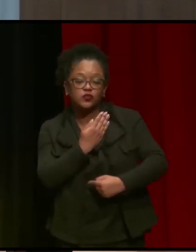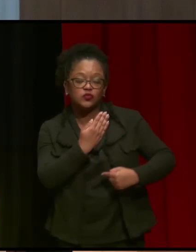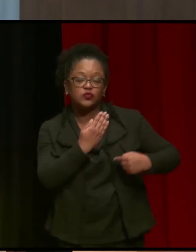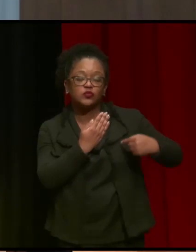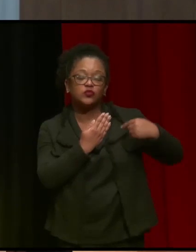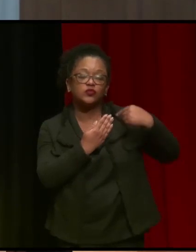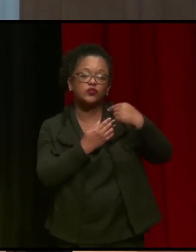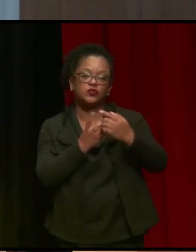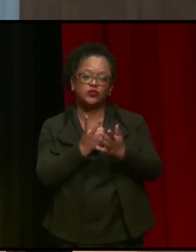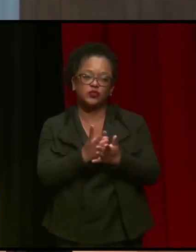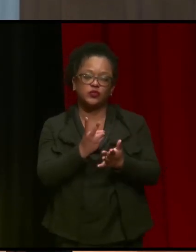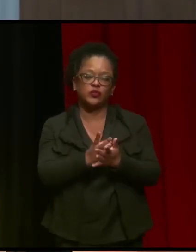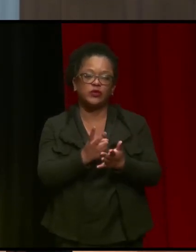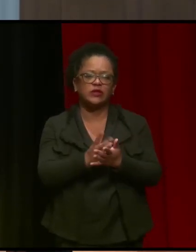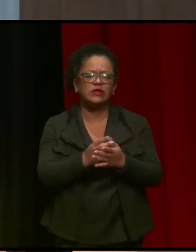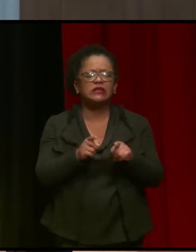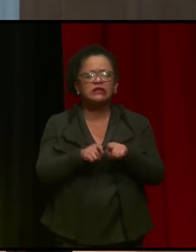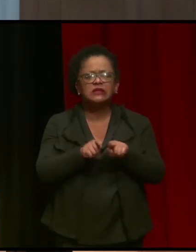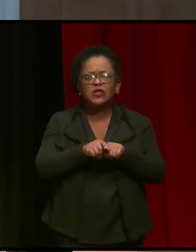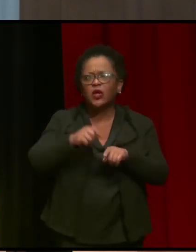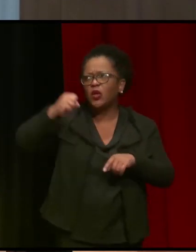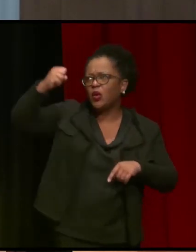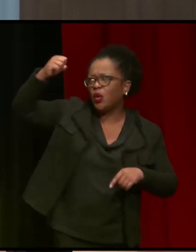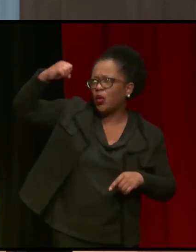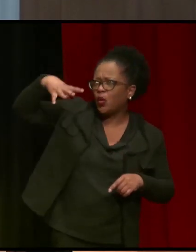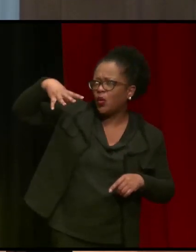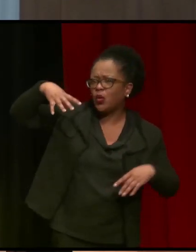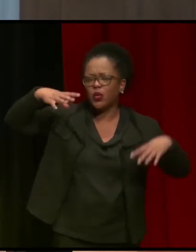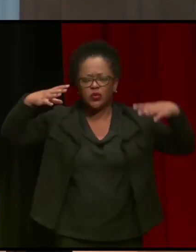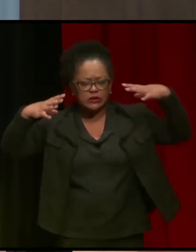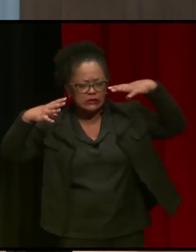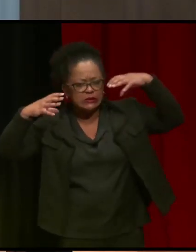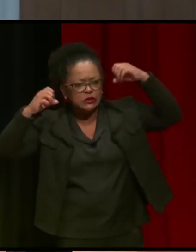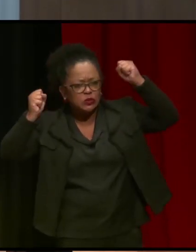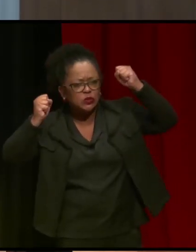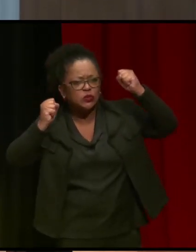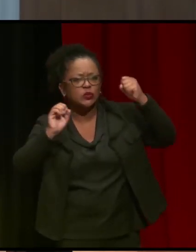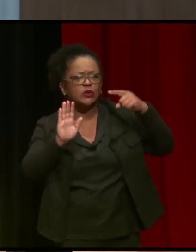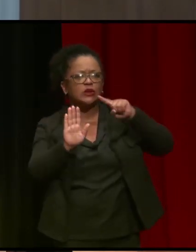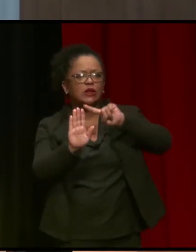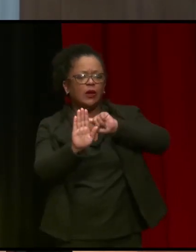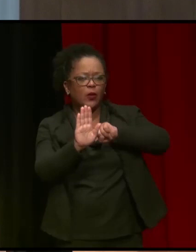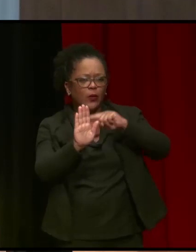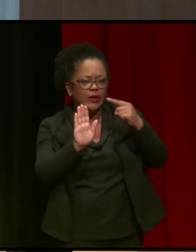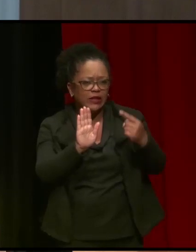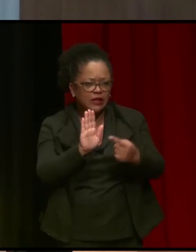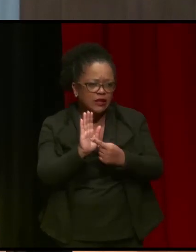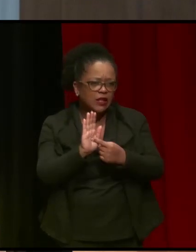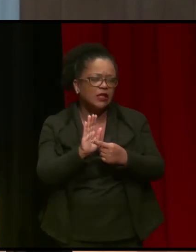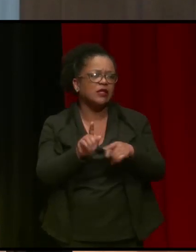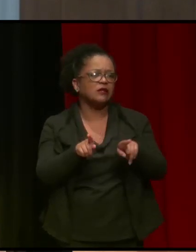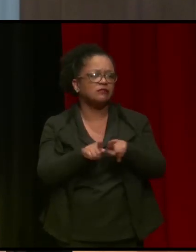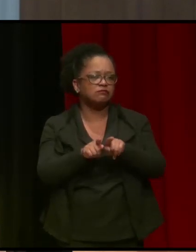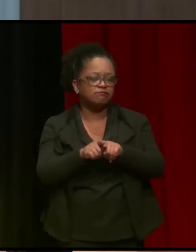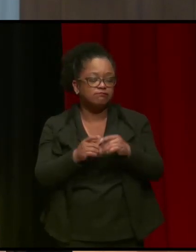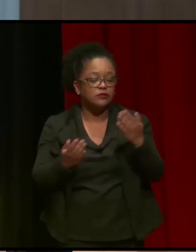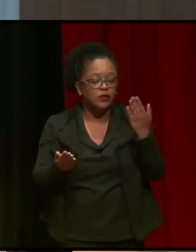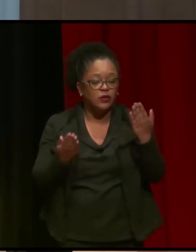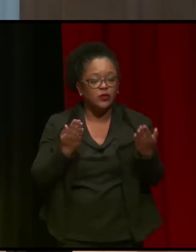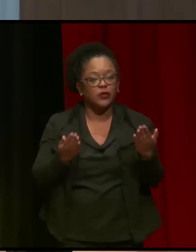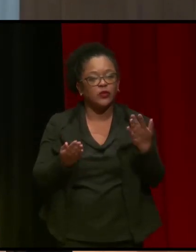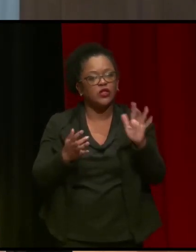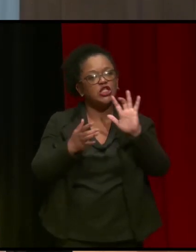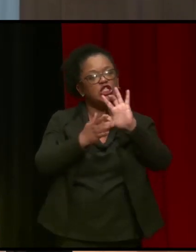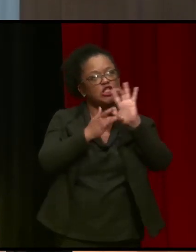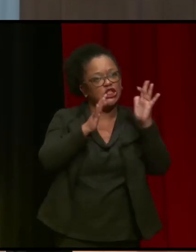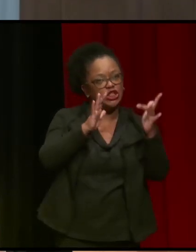usa a terminologia luz e trevas, mundo. Ele usa muito metáfora. O que é metáfora? Uma comparação. Jesus é a luz